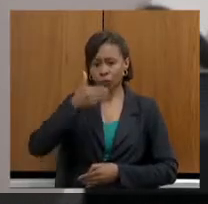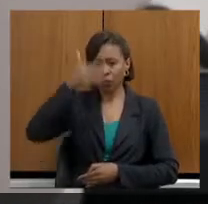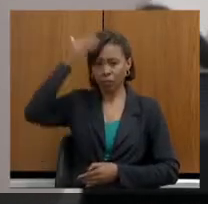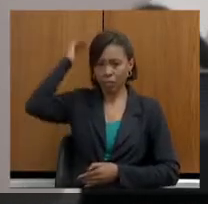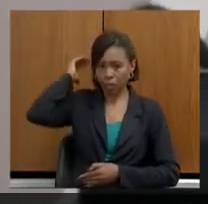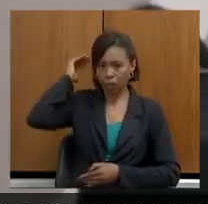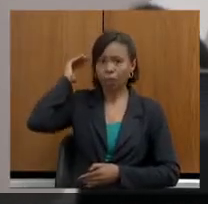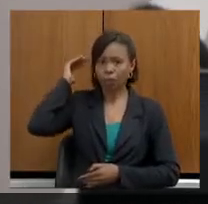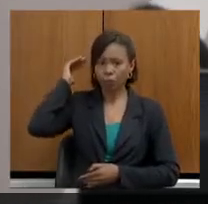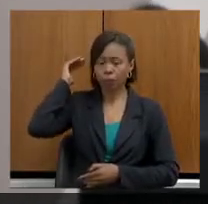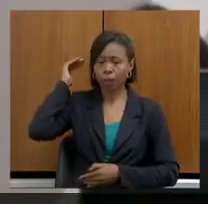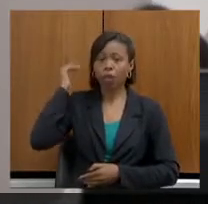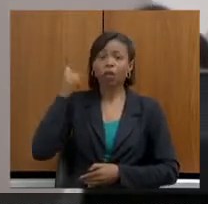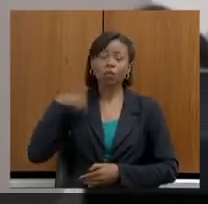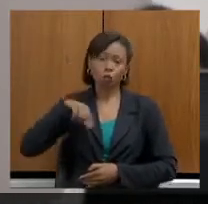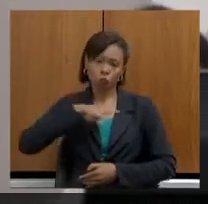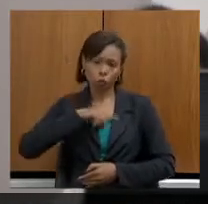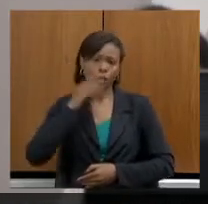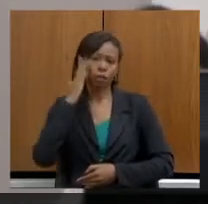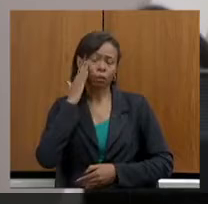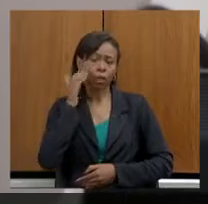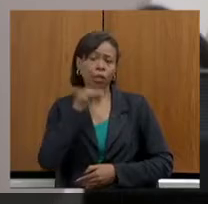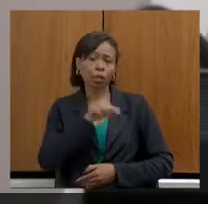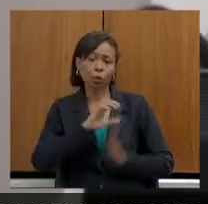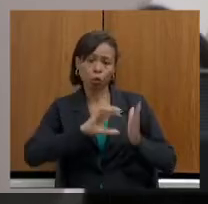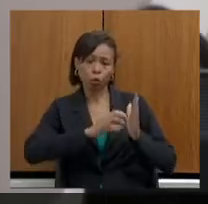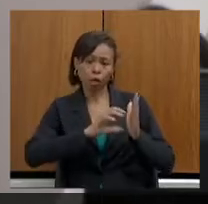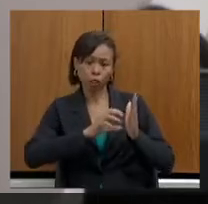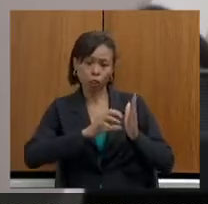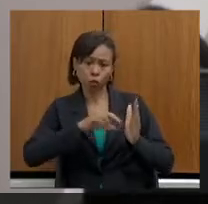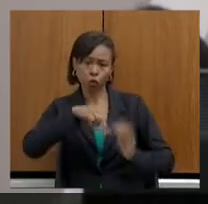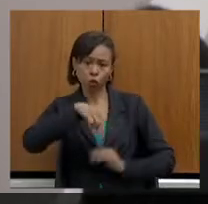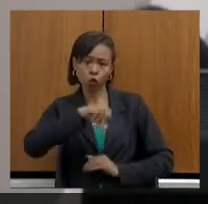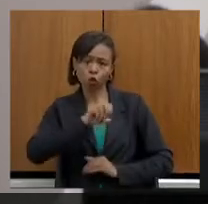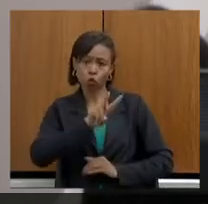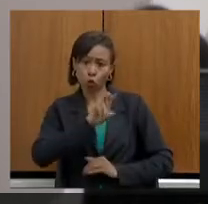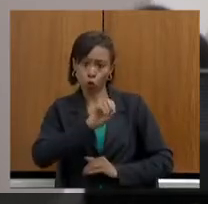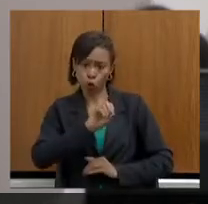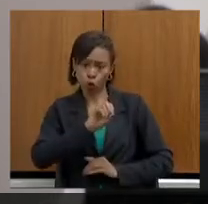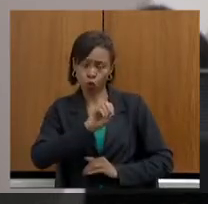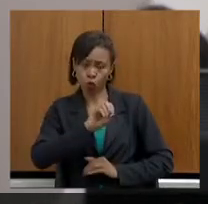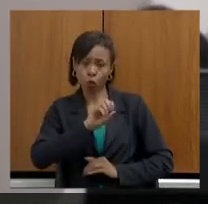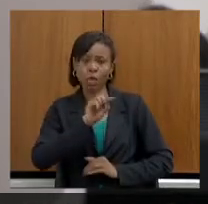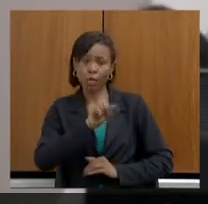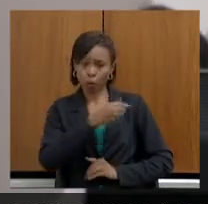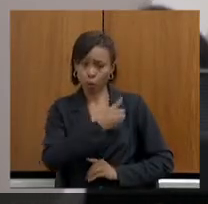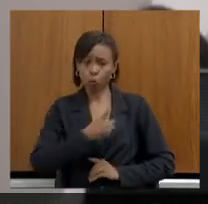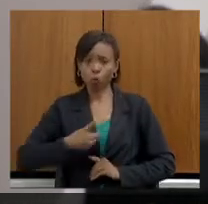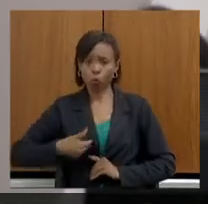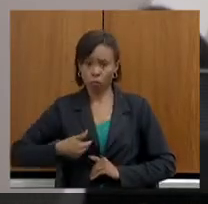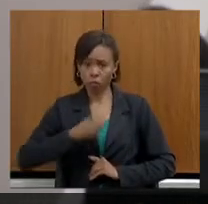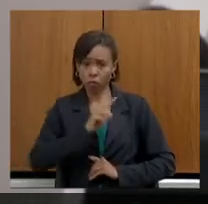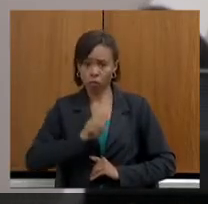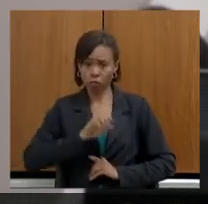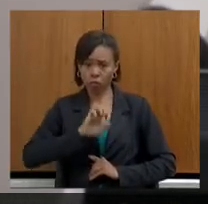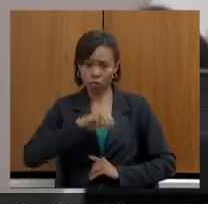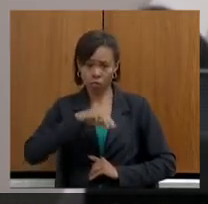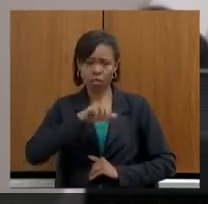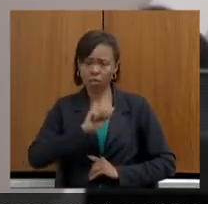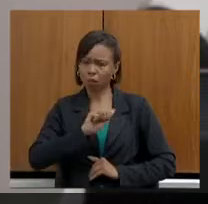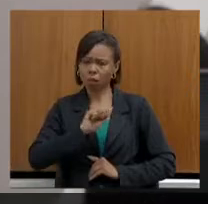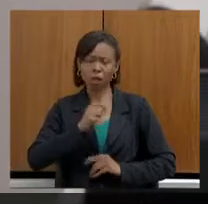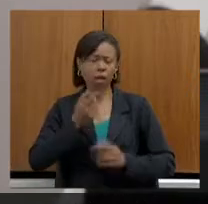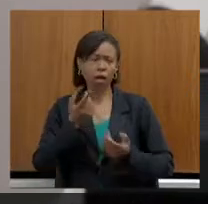entendemos que o governador e o partido novo nesse caso se equivocaram gravemente judicializaram uma